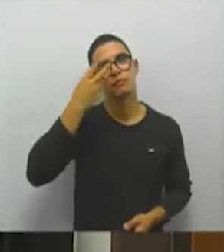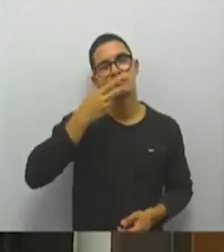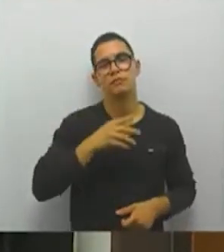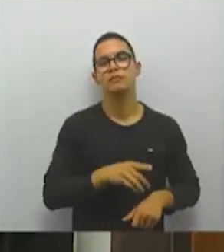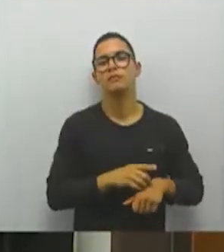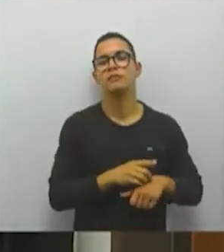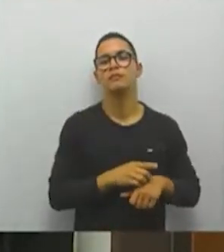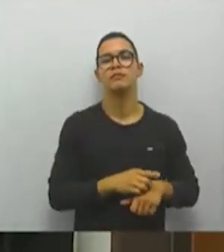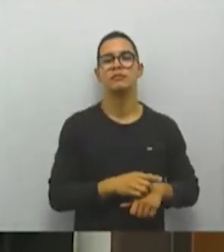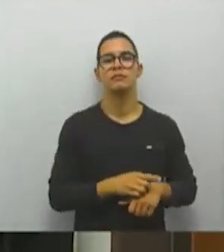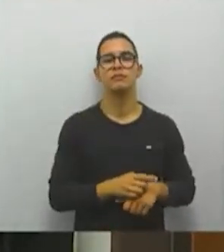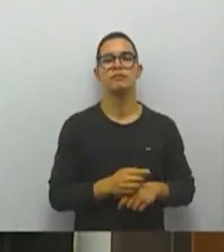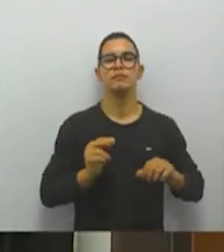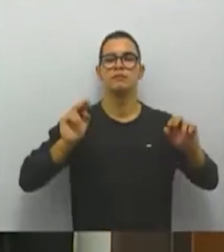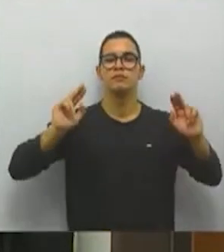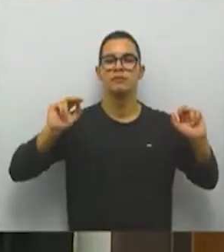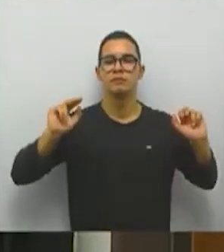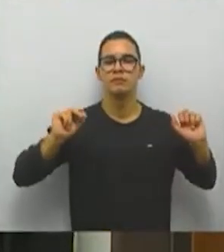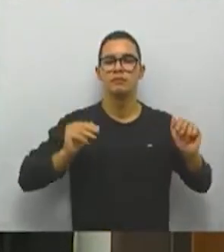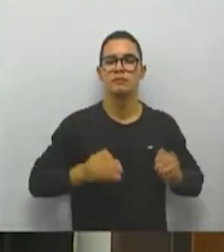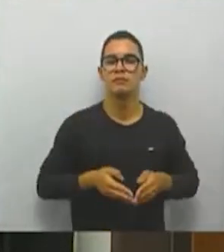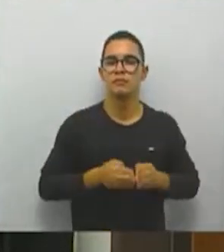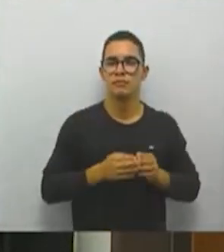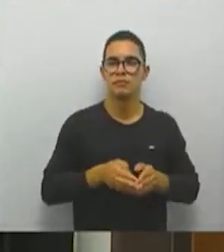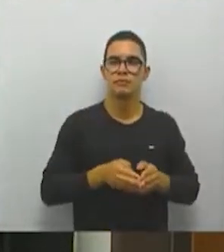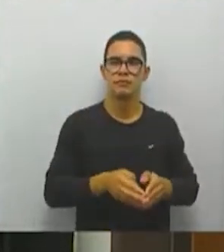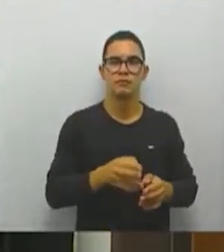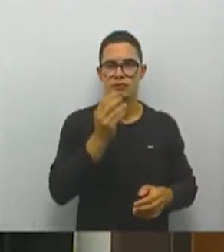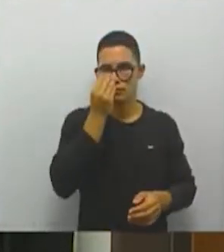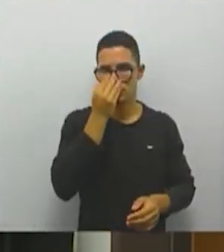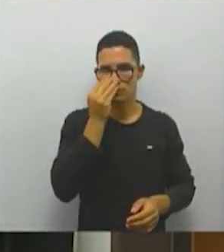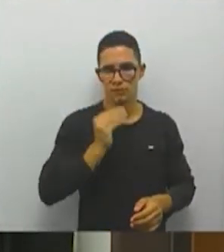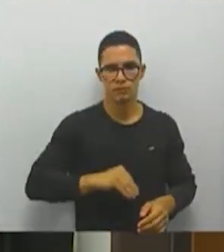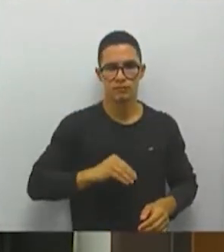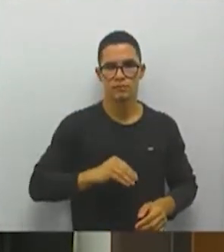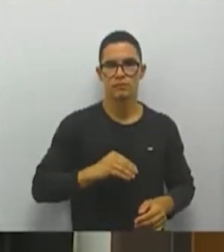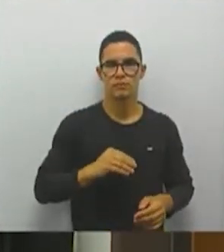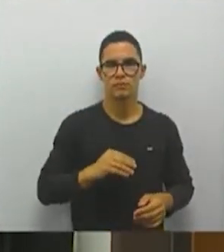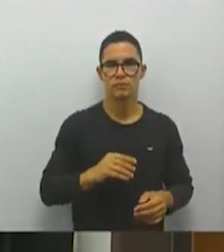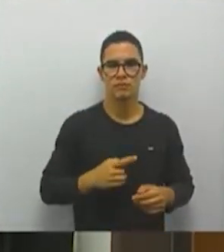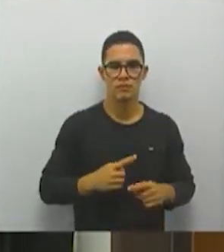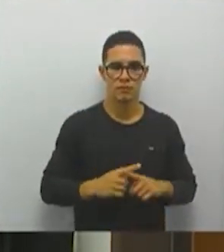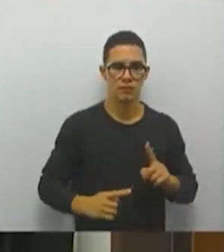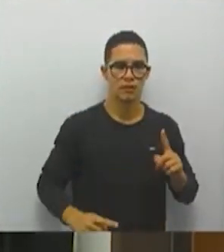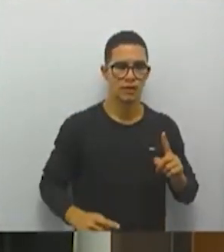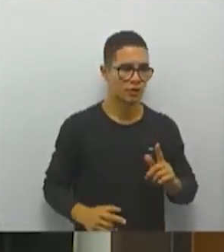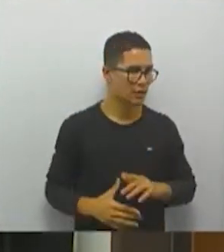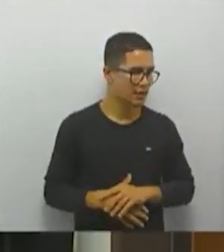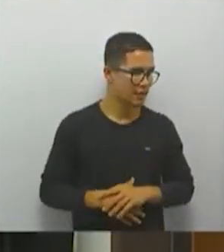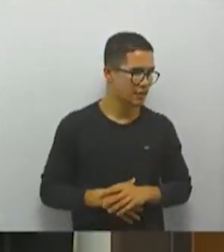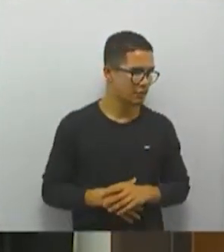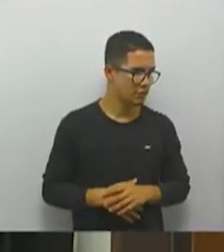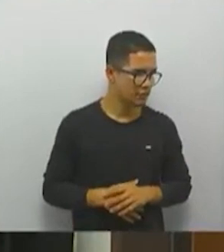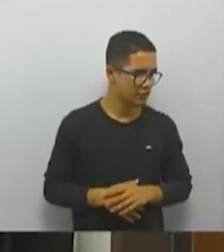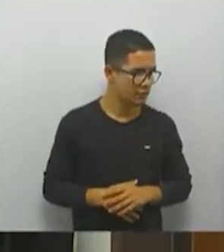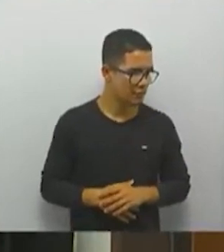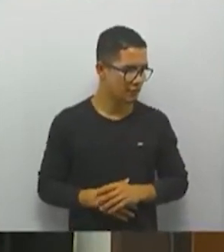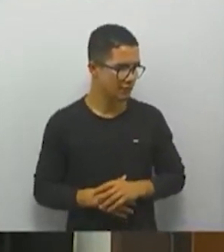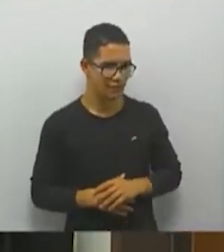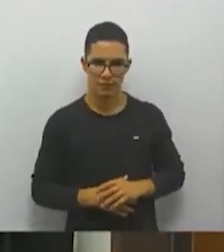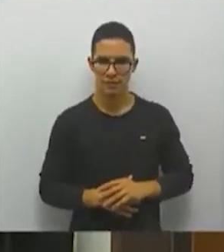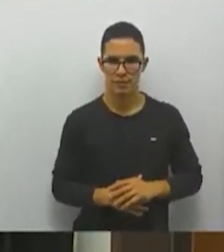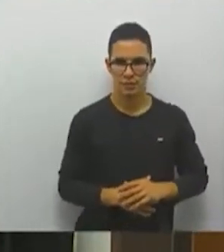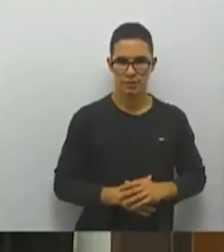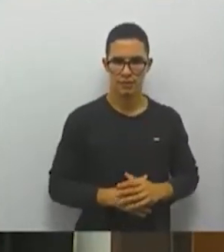Turismo colocou aqui sobre cas sobre desrespeito que tá em Cis colocação de um